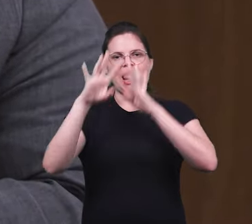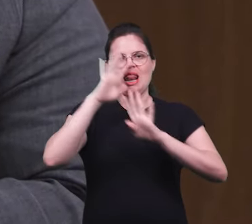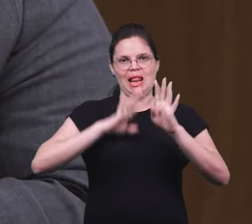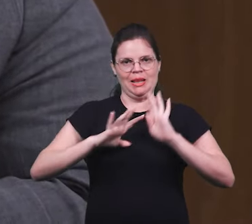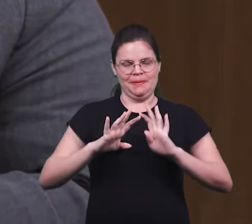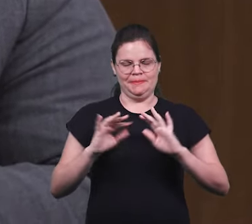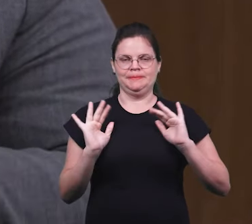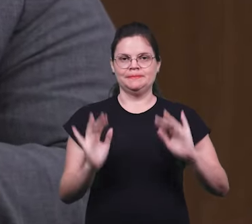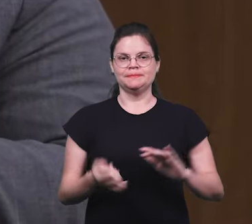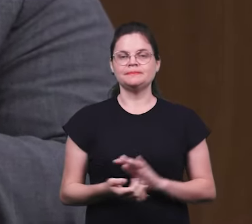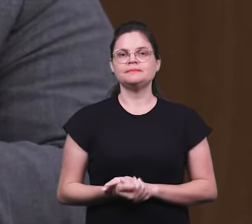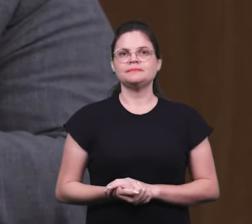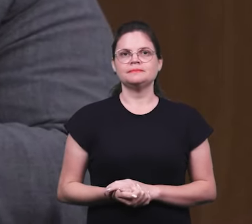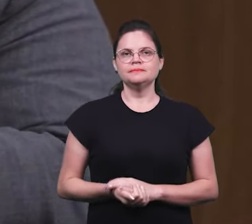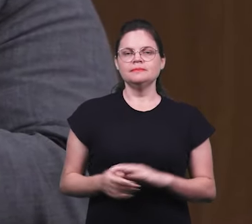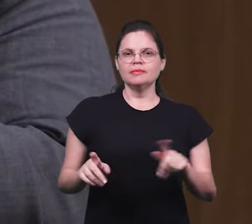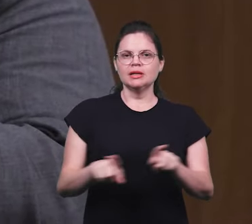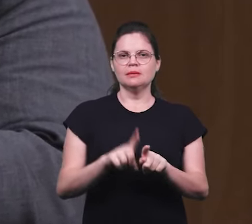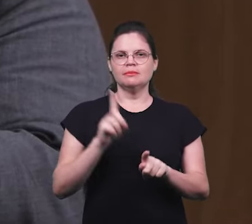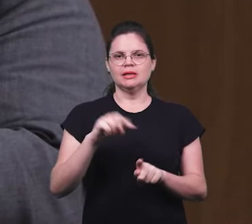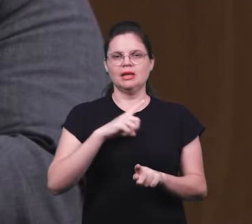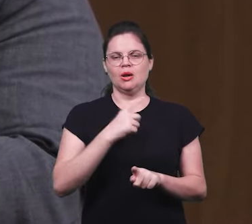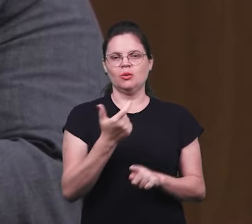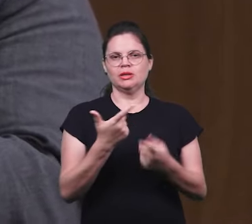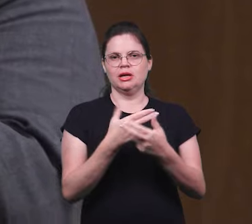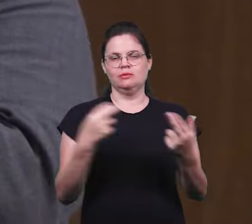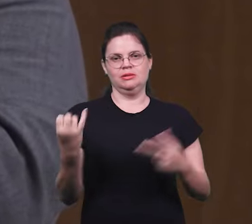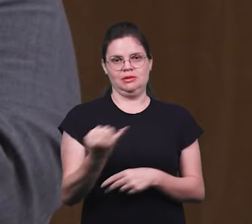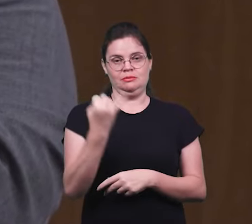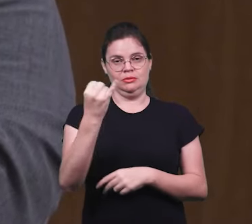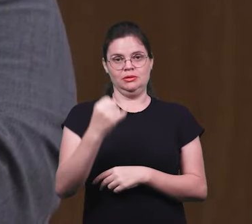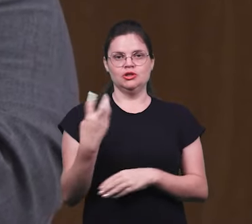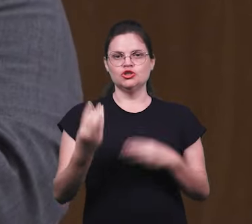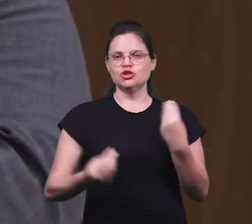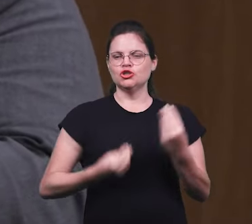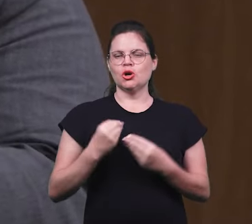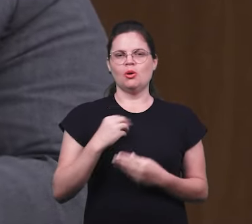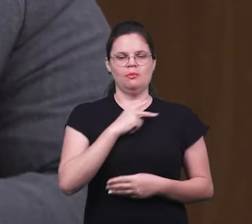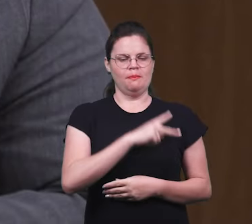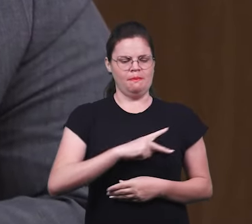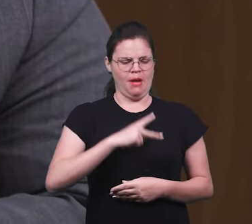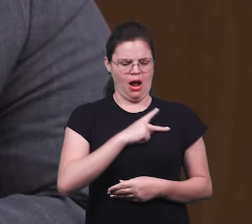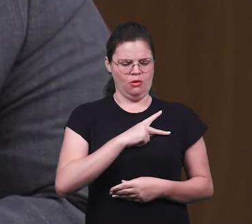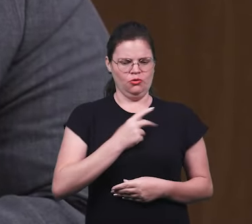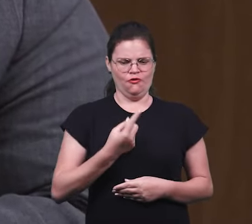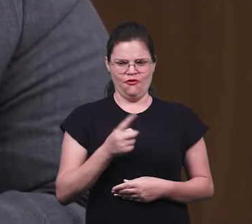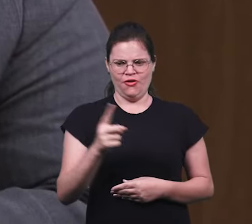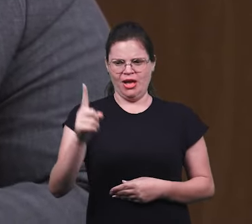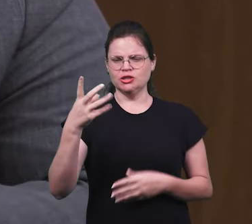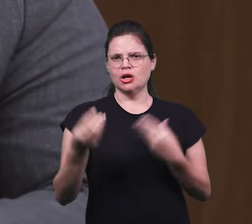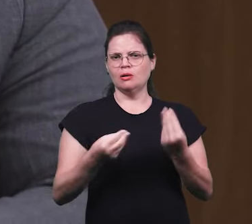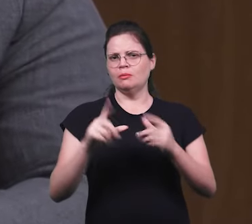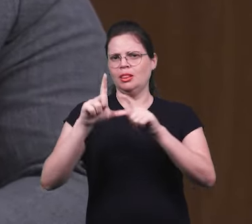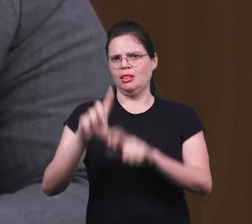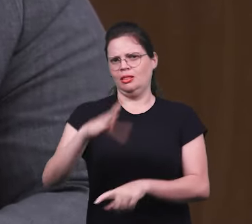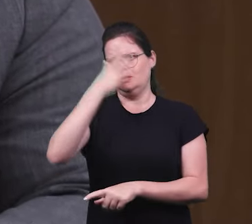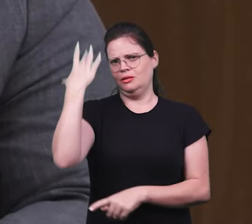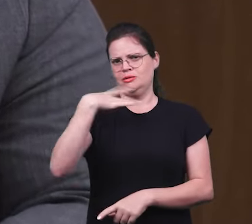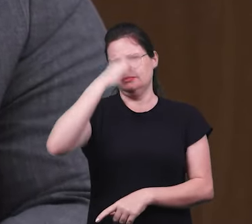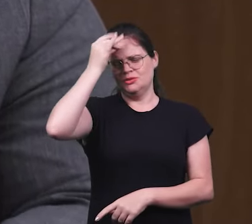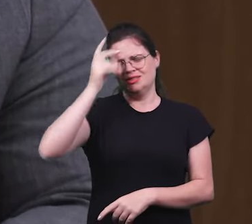meus amados, que é como o Espírito Santo define a agenda dele para essa segunda viagem missionária. Em Atos